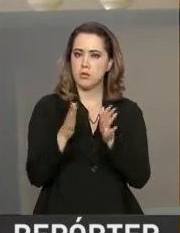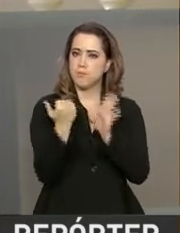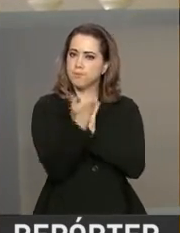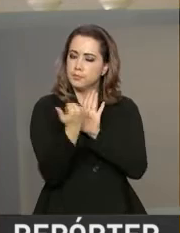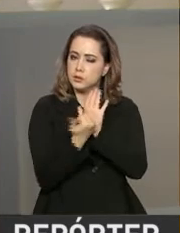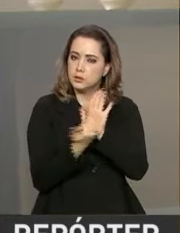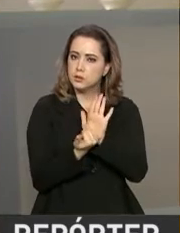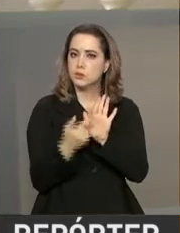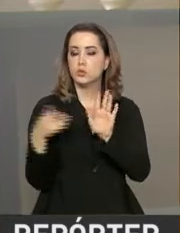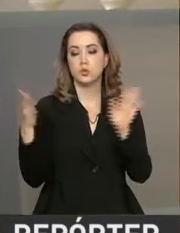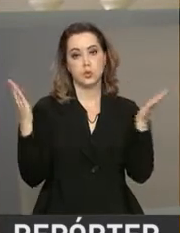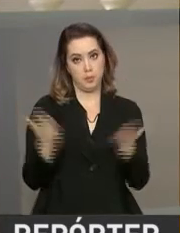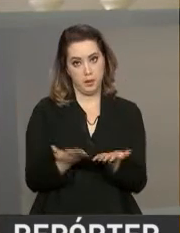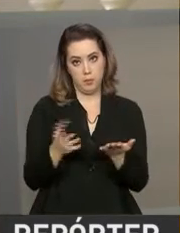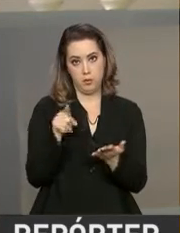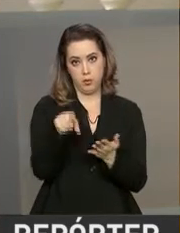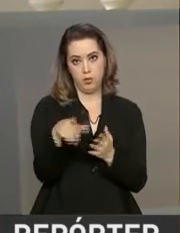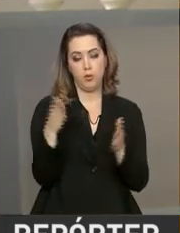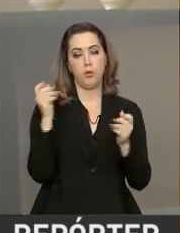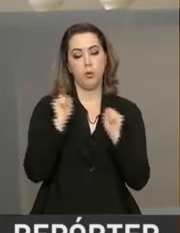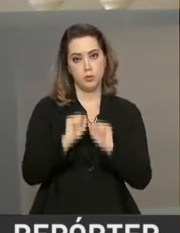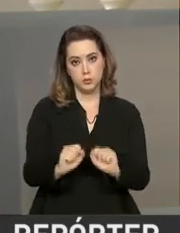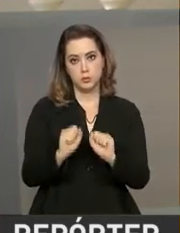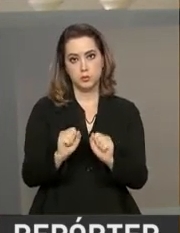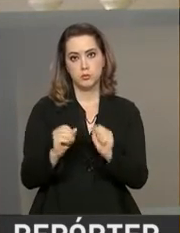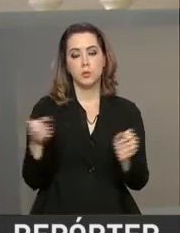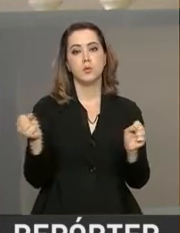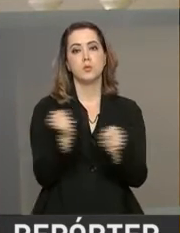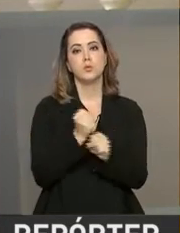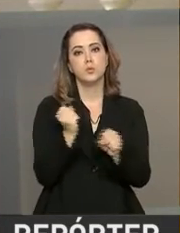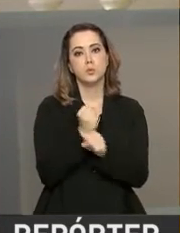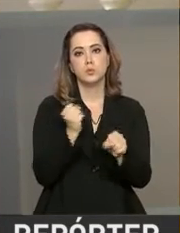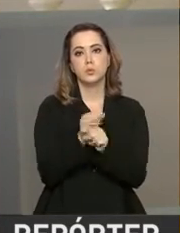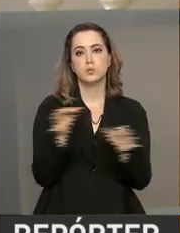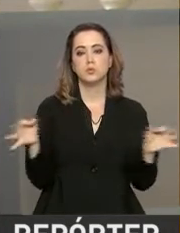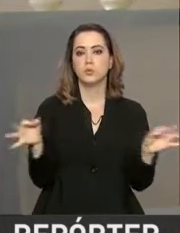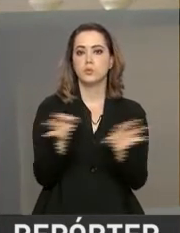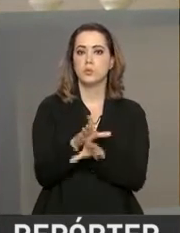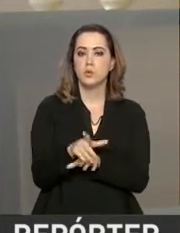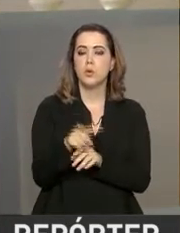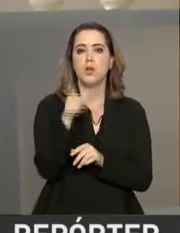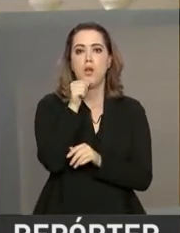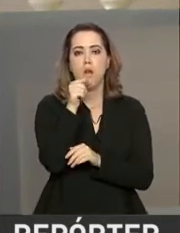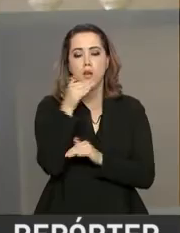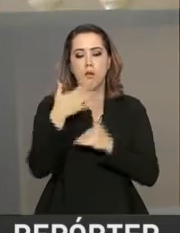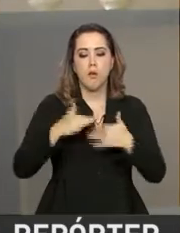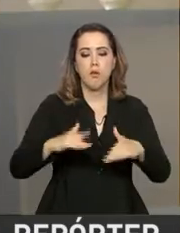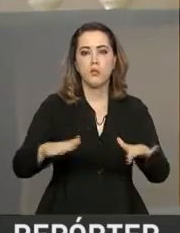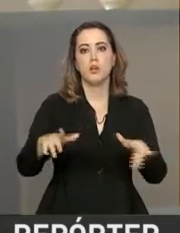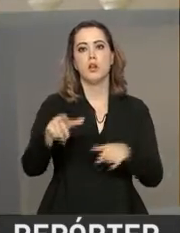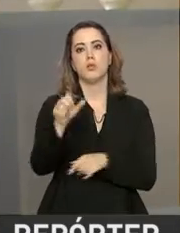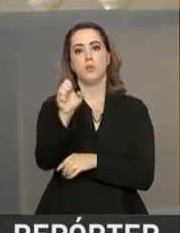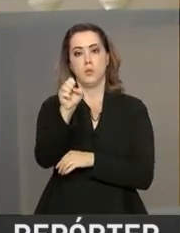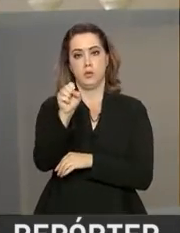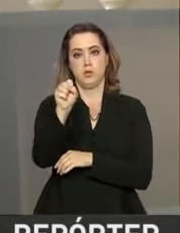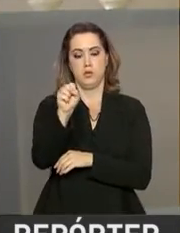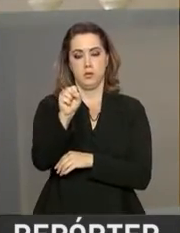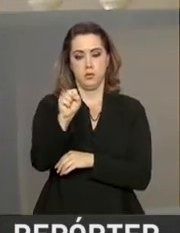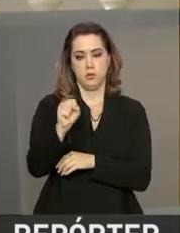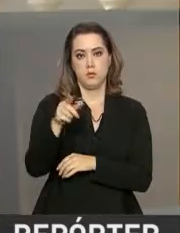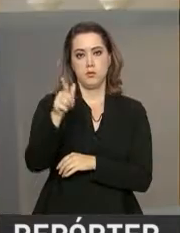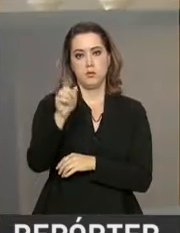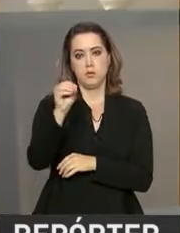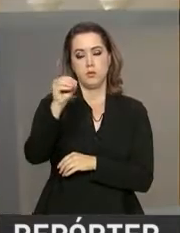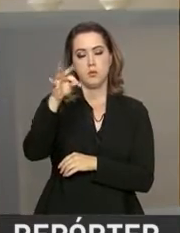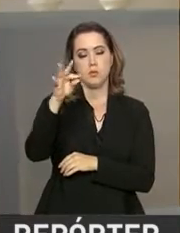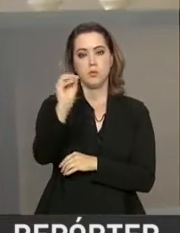ações que garantem a conclusão das obras de esgotamento sanitário e de abastecimento de água para diversas